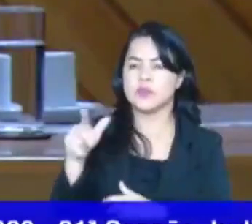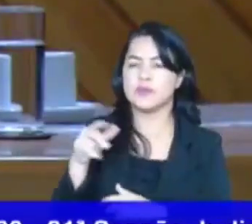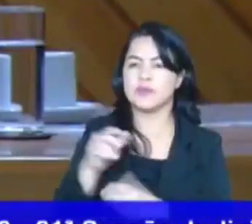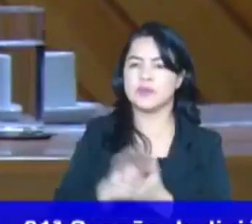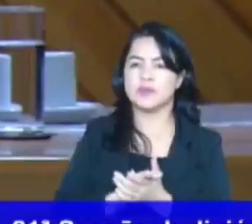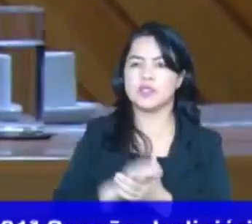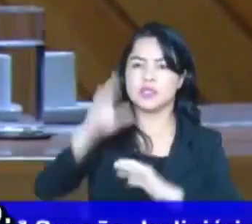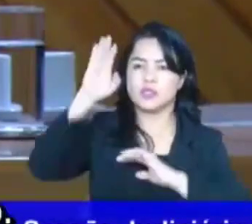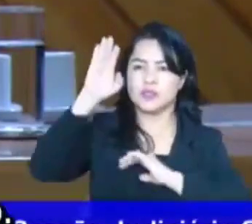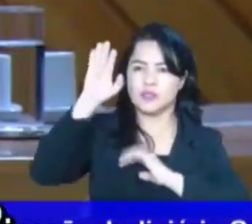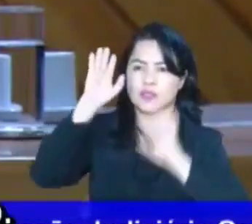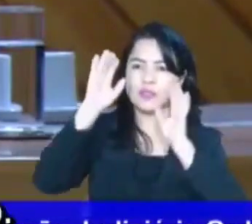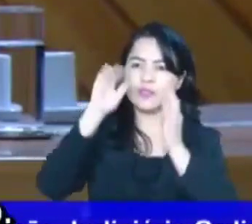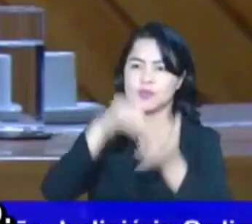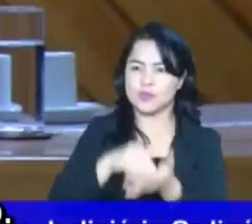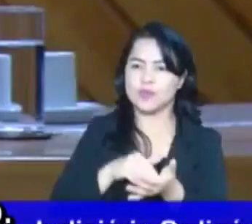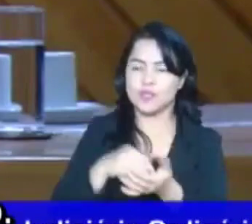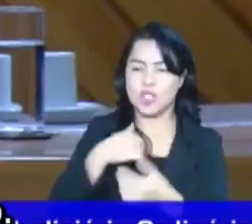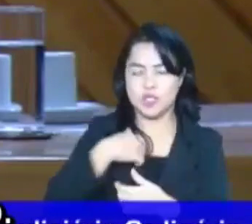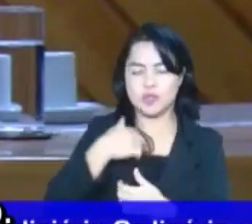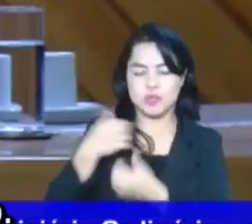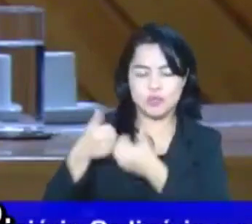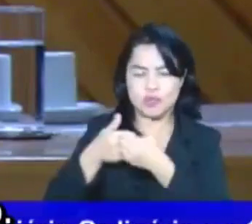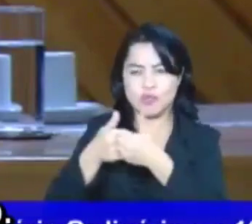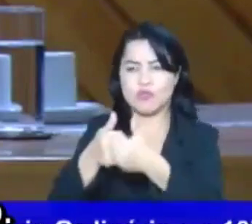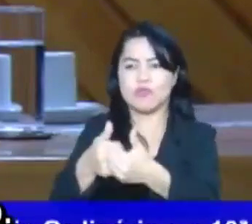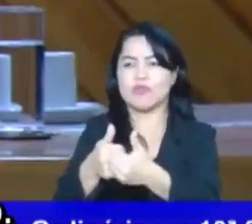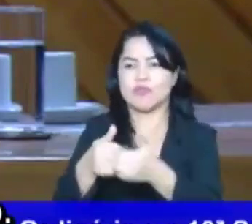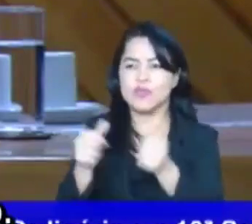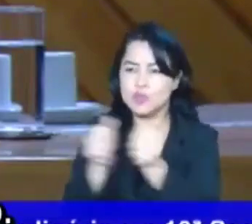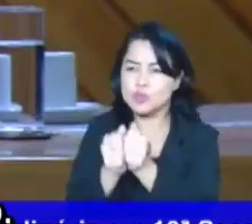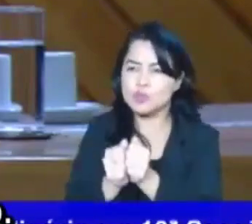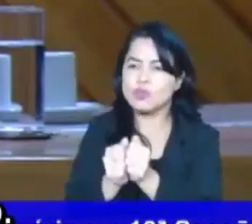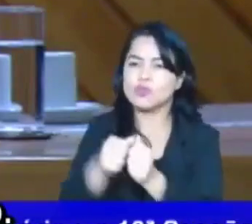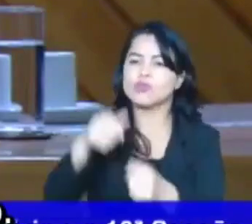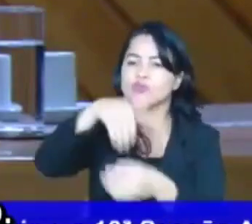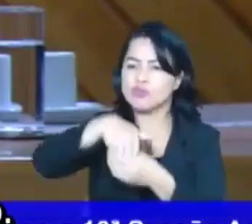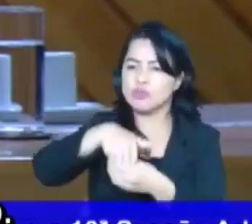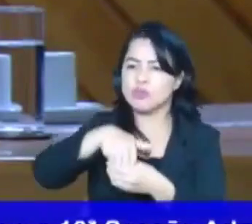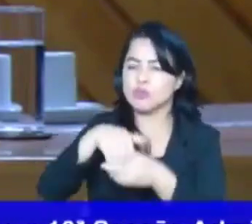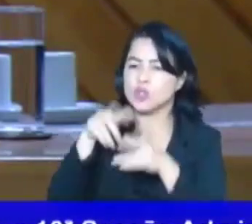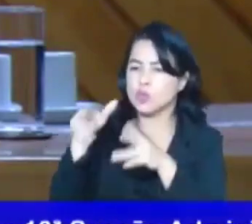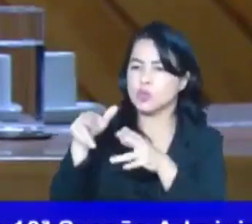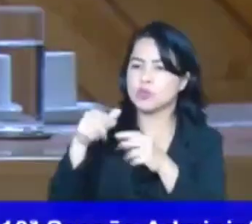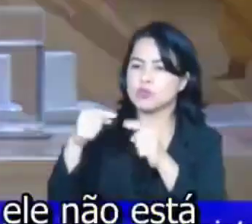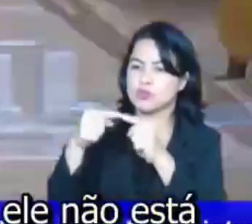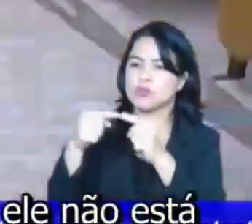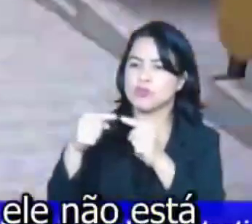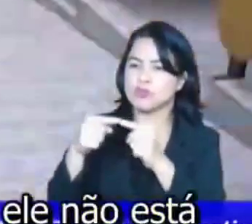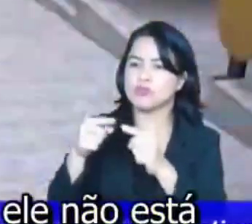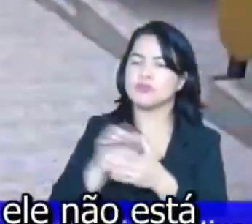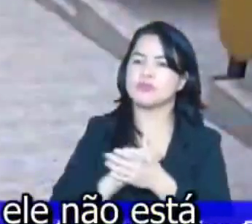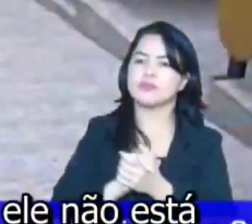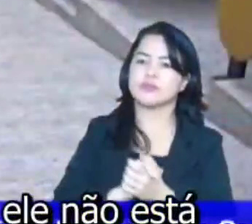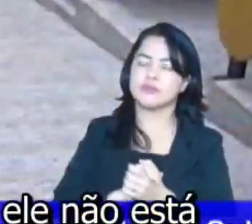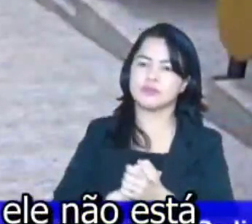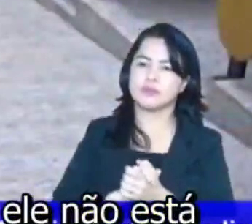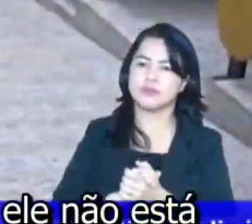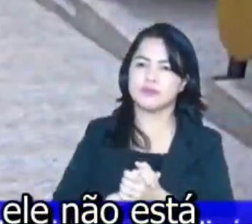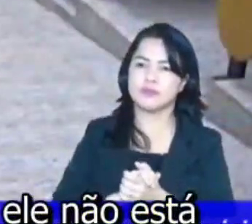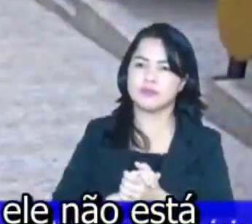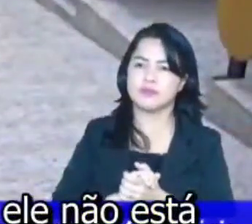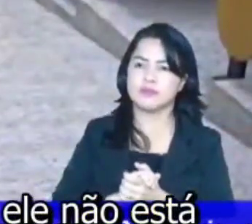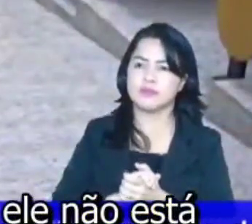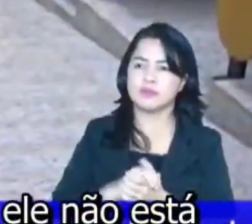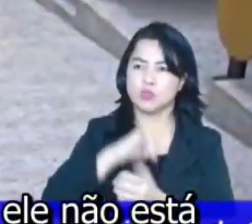eleição. Então, eu acompanho o juiz Mário Júnior para rejeitar a alegação de impedimento. Como voto. O juiz Paulo